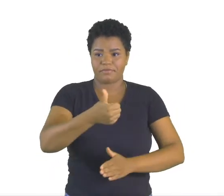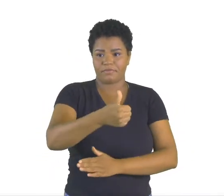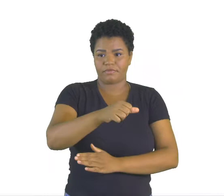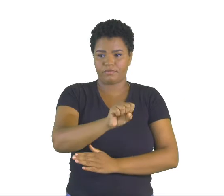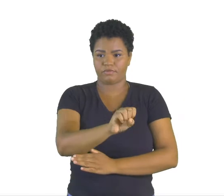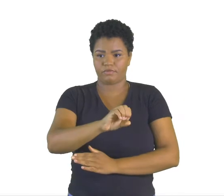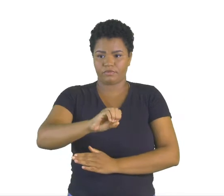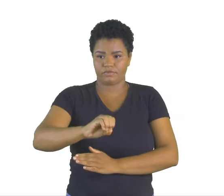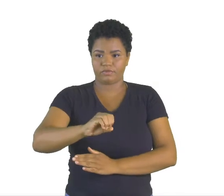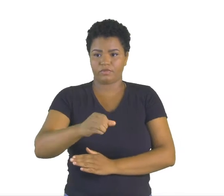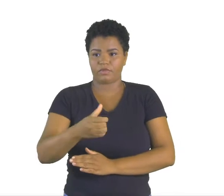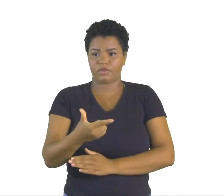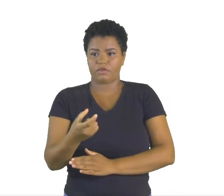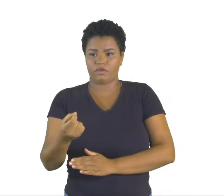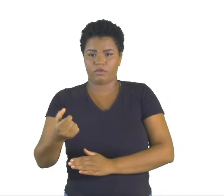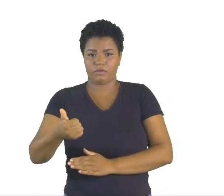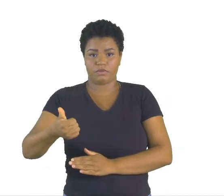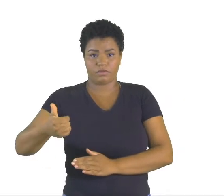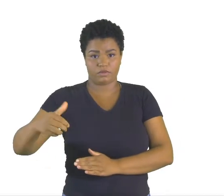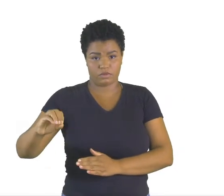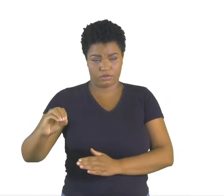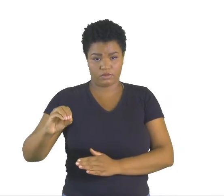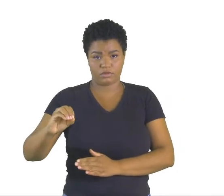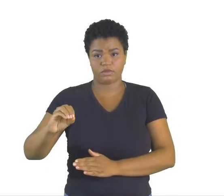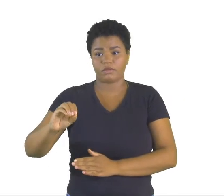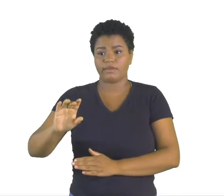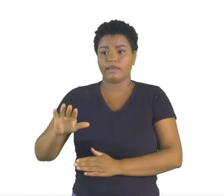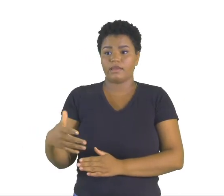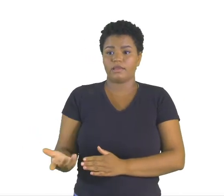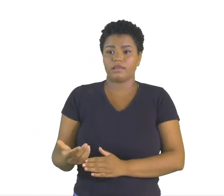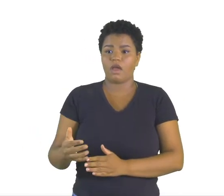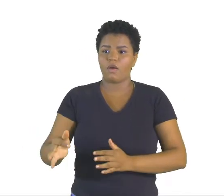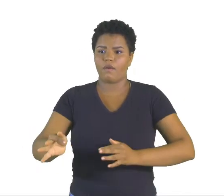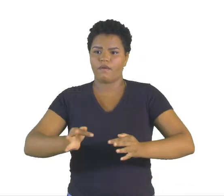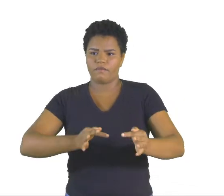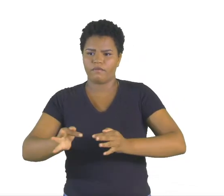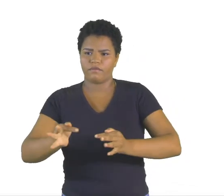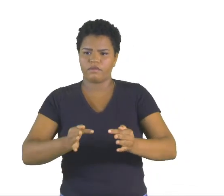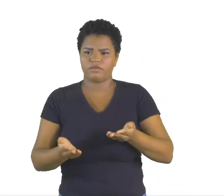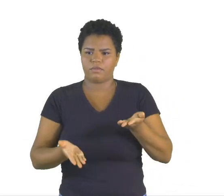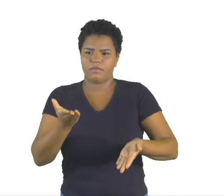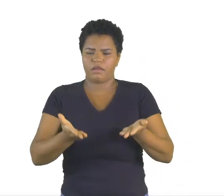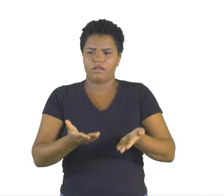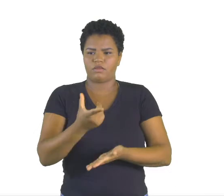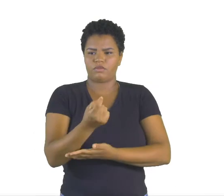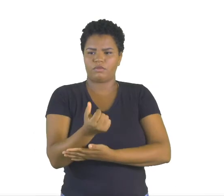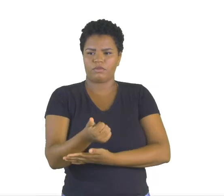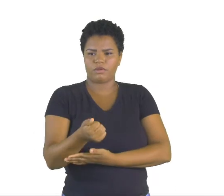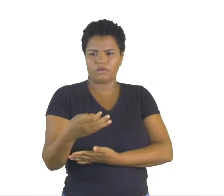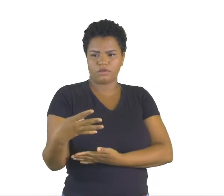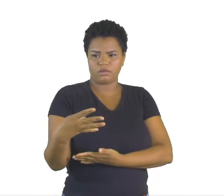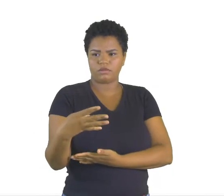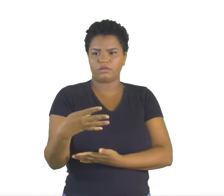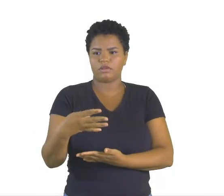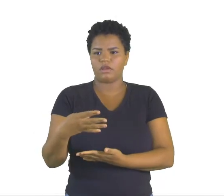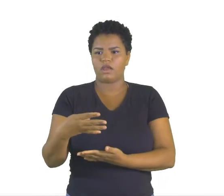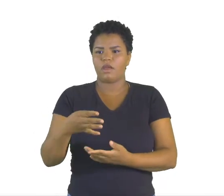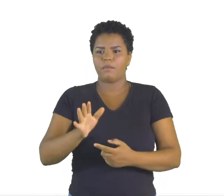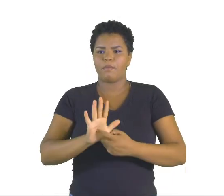1980 a 2010. Além da física, o balanço de 2014 relatou cerca